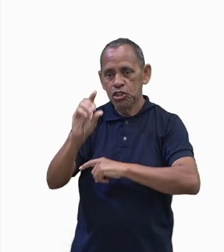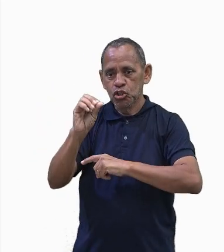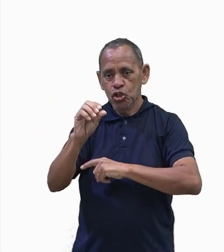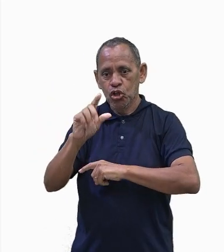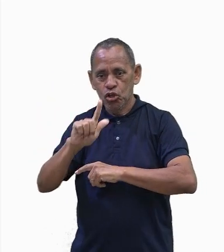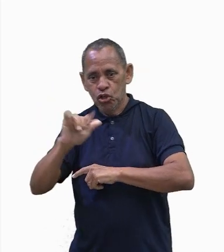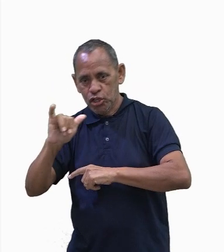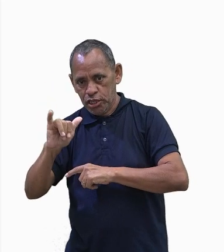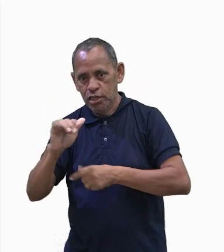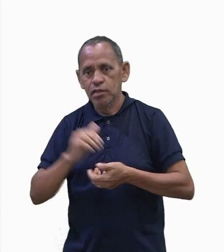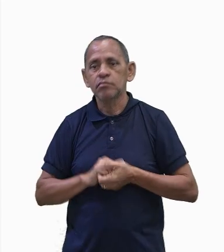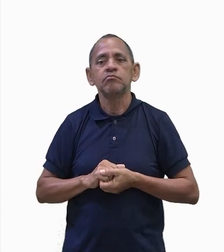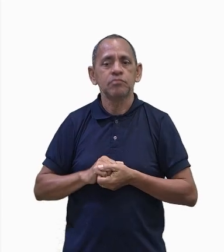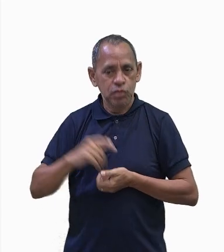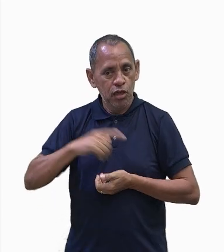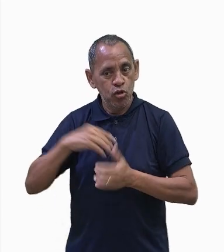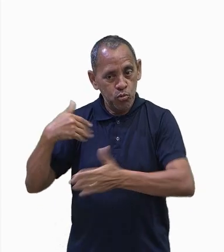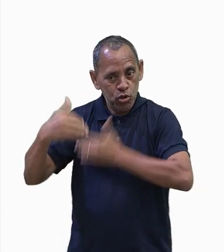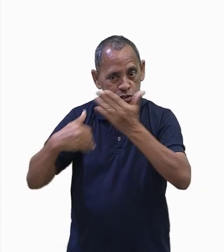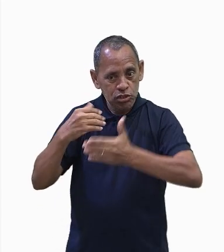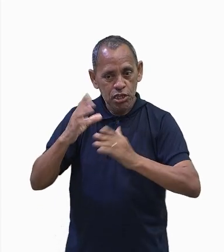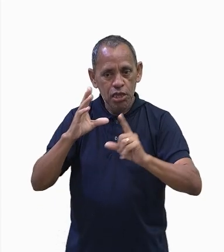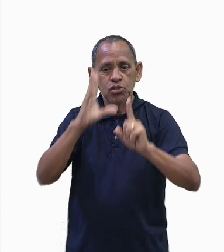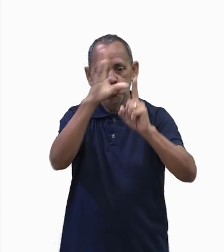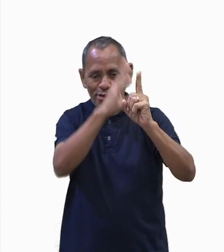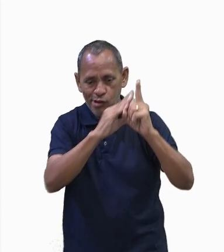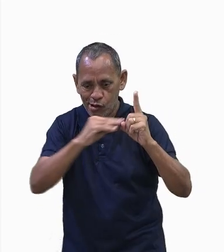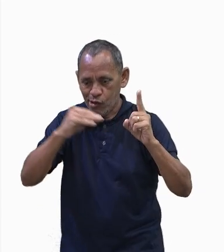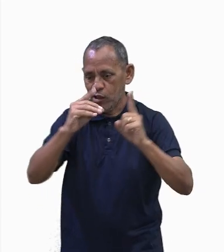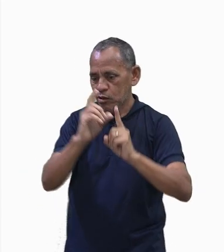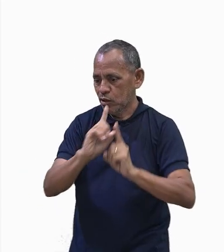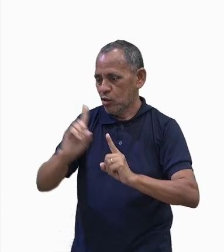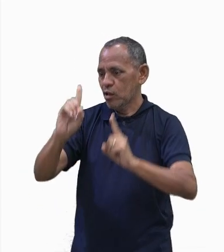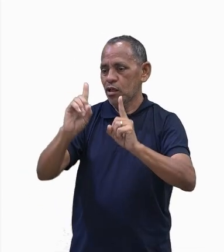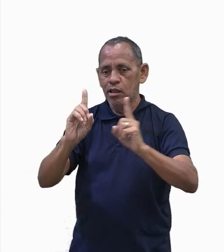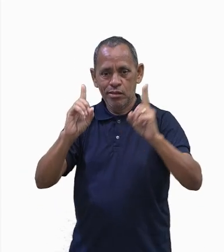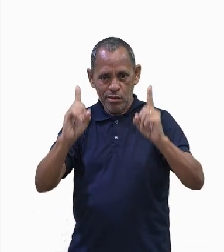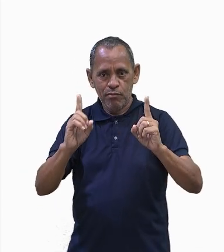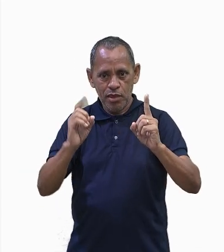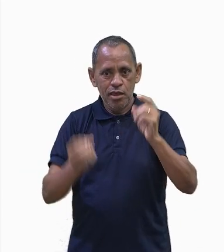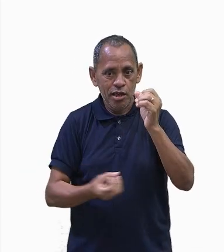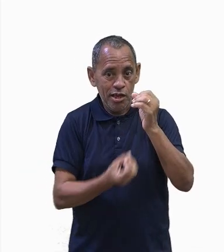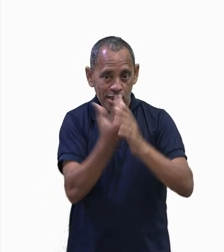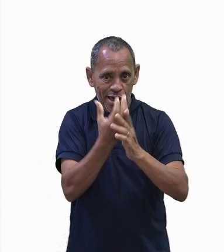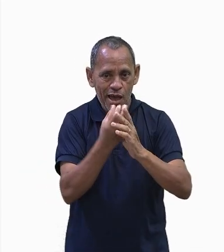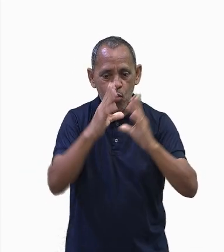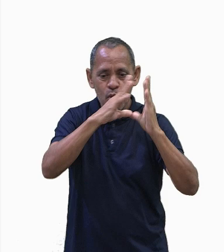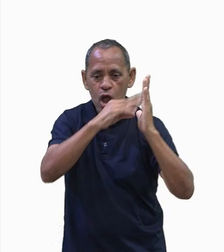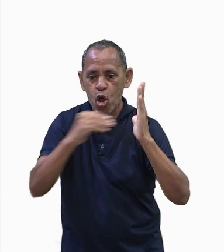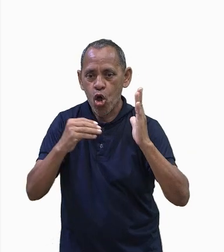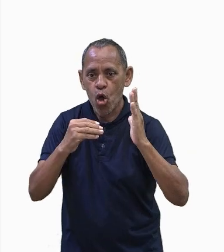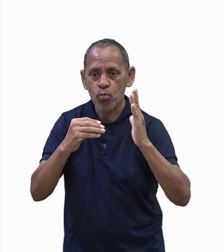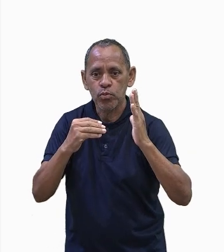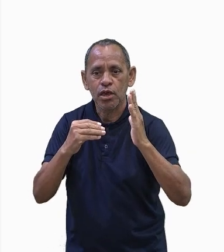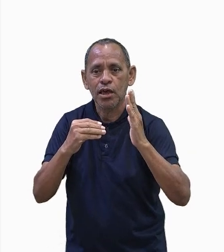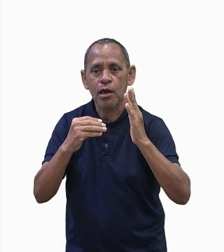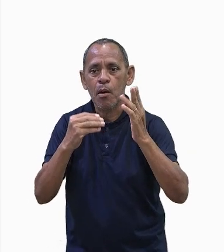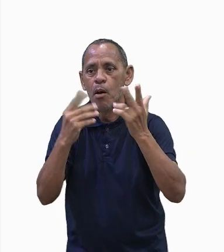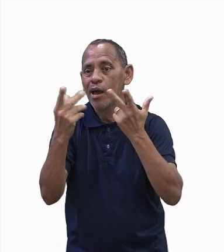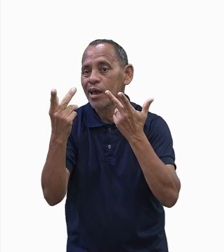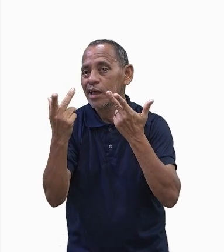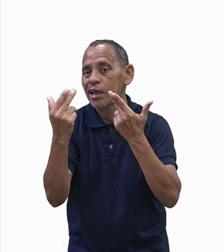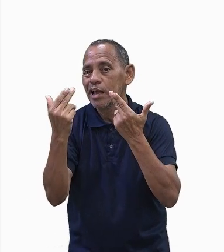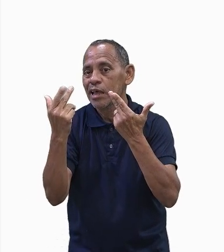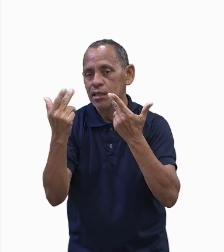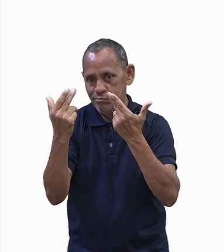de clonagem, onde a clonagem ele é um processo de criar uma cópia geneticamente idêntica de um ser